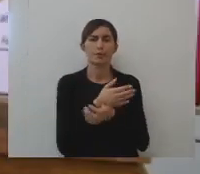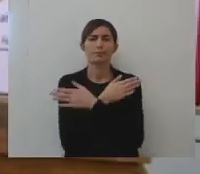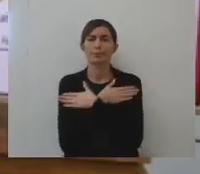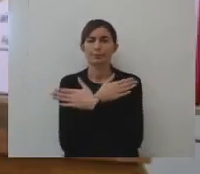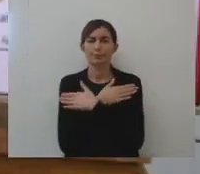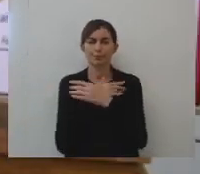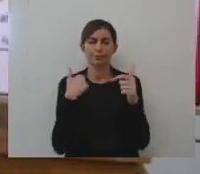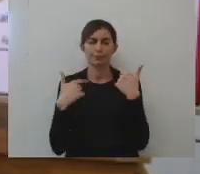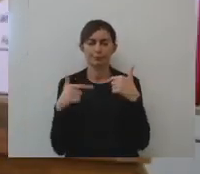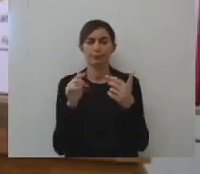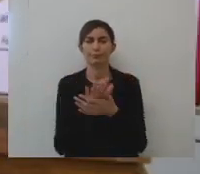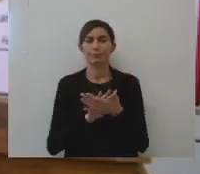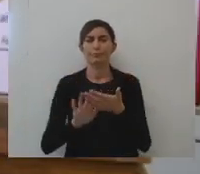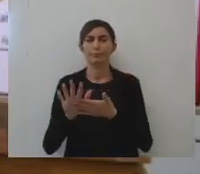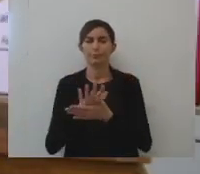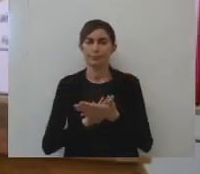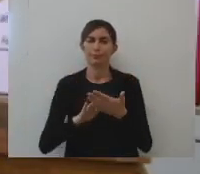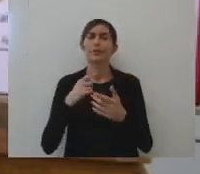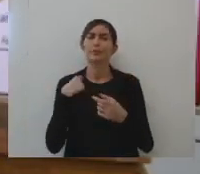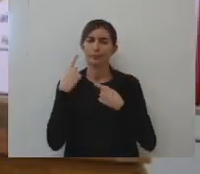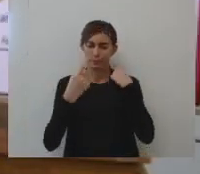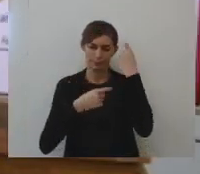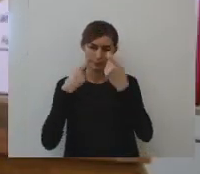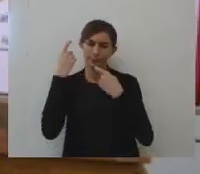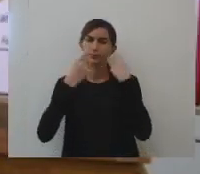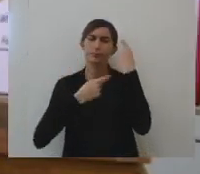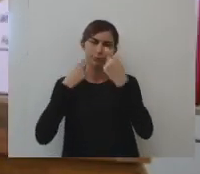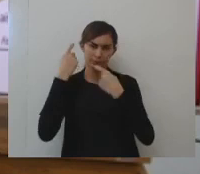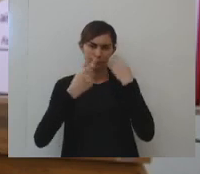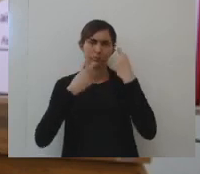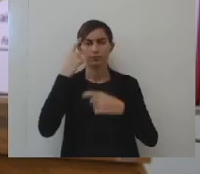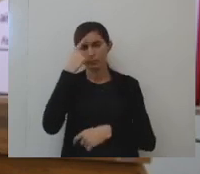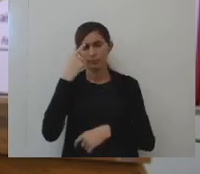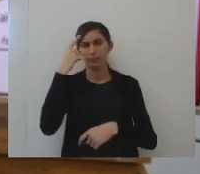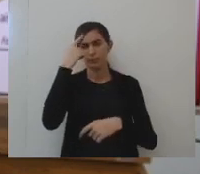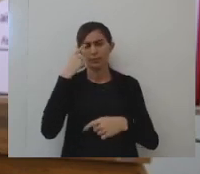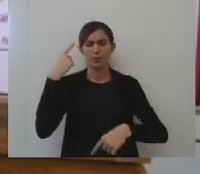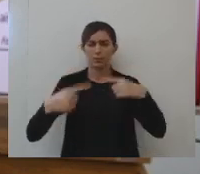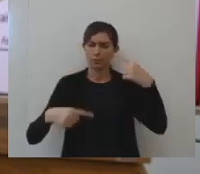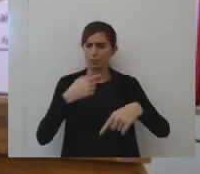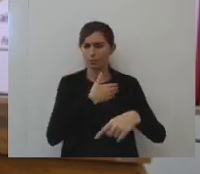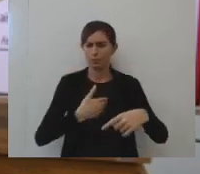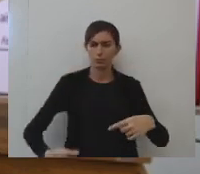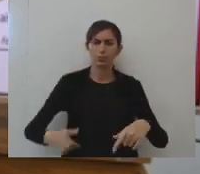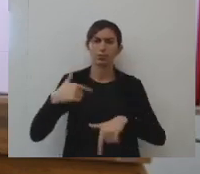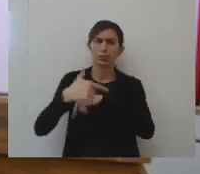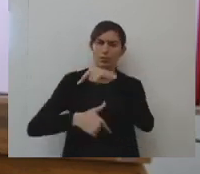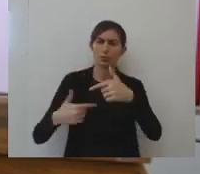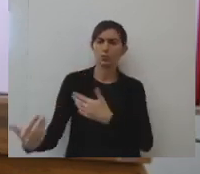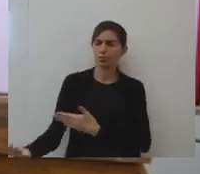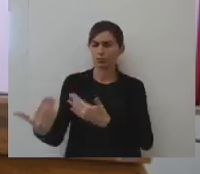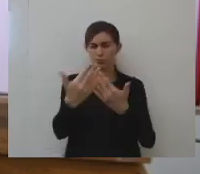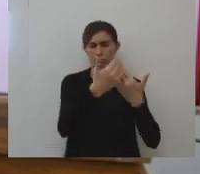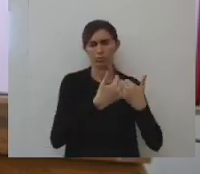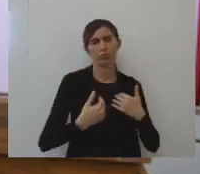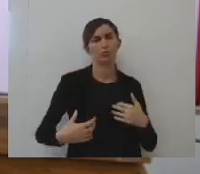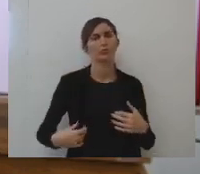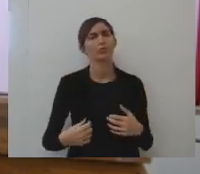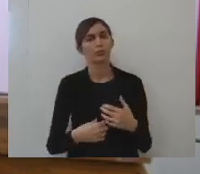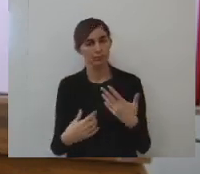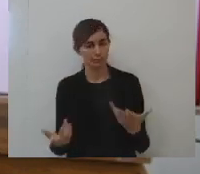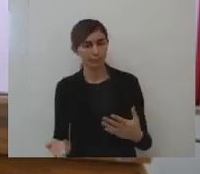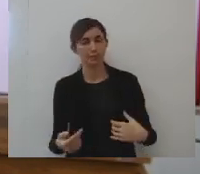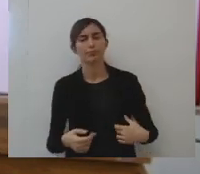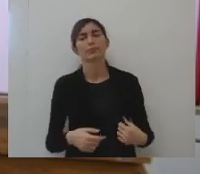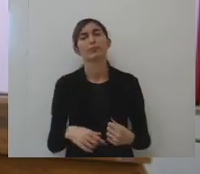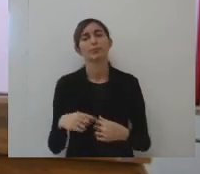mais desempregados. É uma coisa para a gente se preocupar bastante, pensar políticas públicas de trabalho para a juventude, certo?